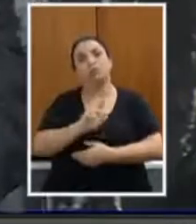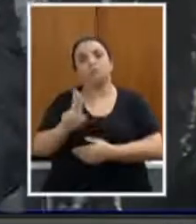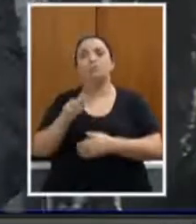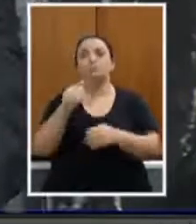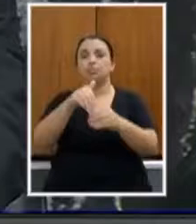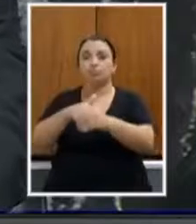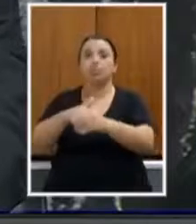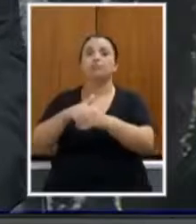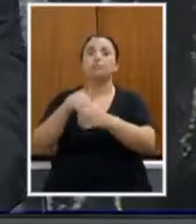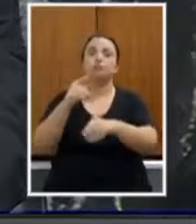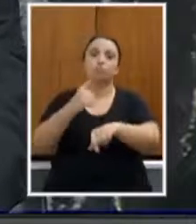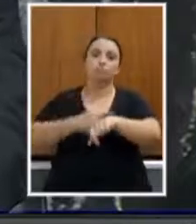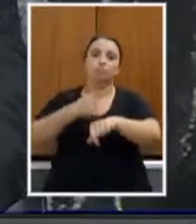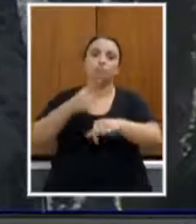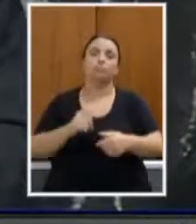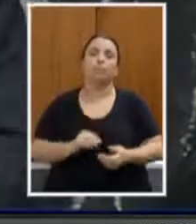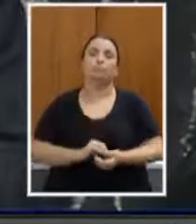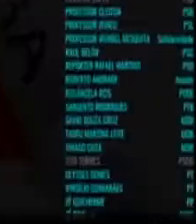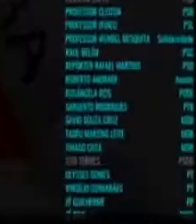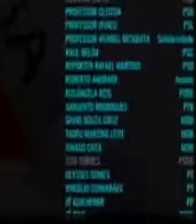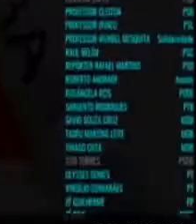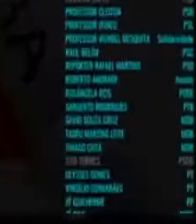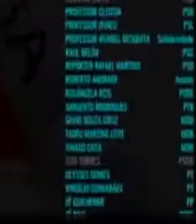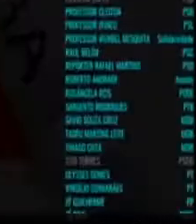projeto. Em votação.